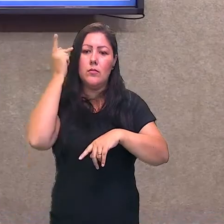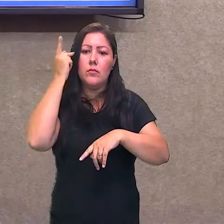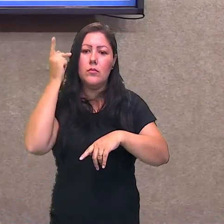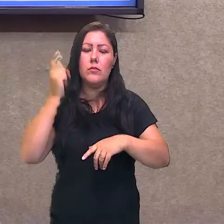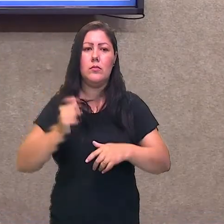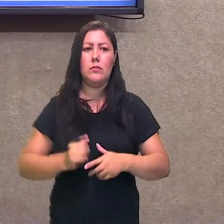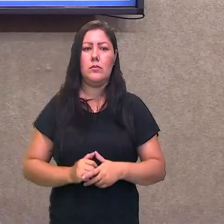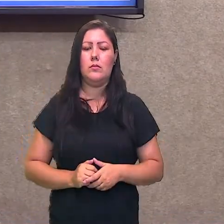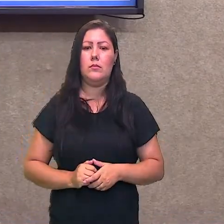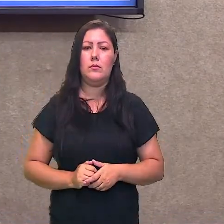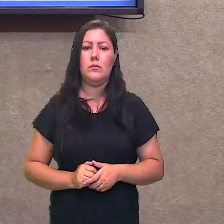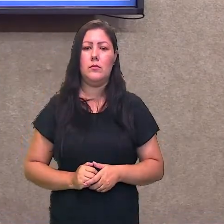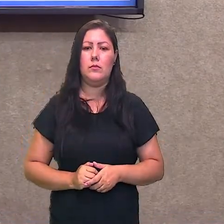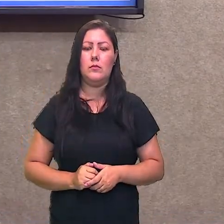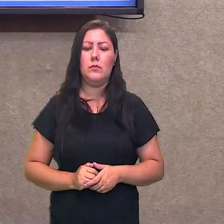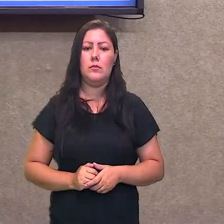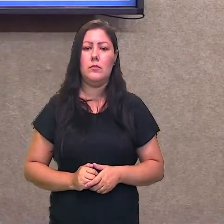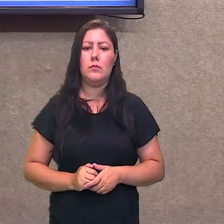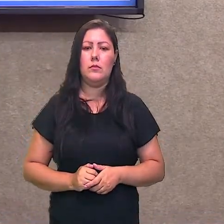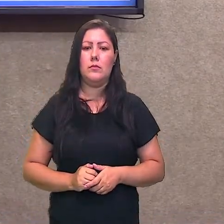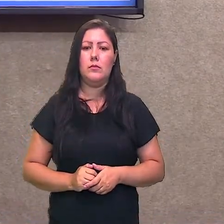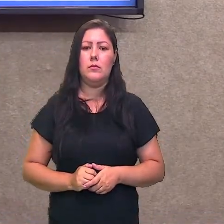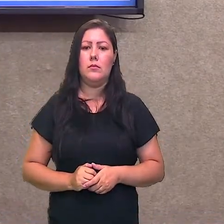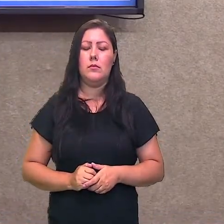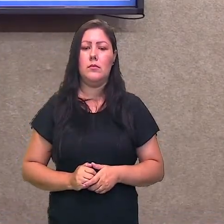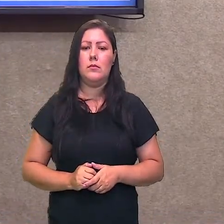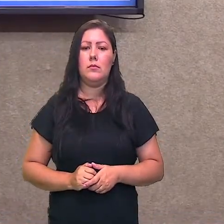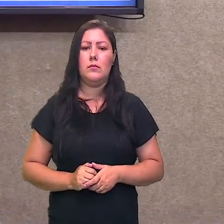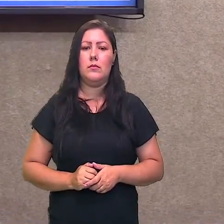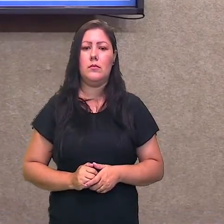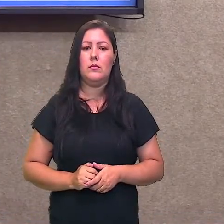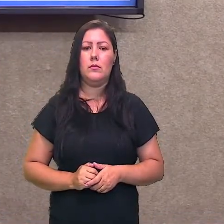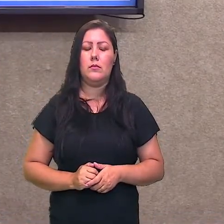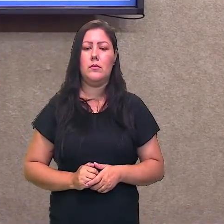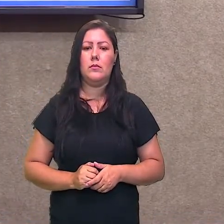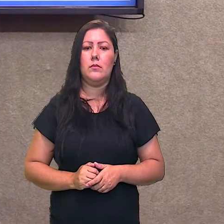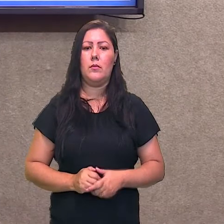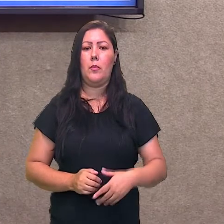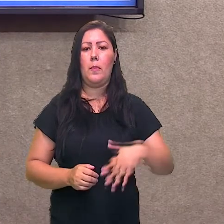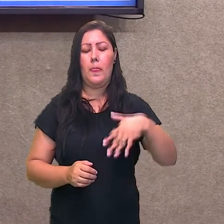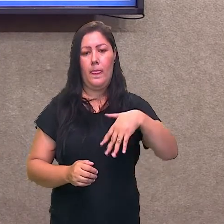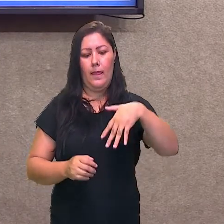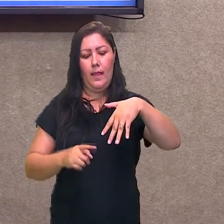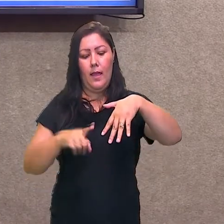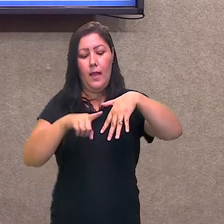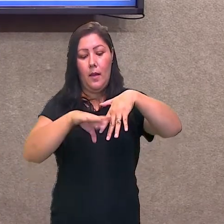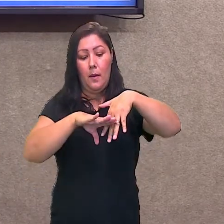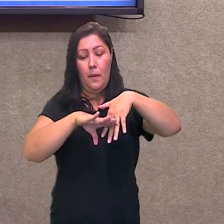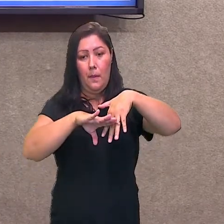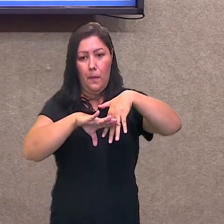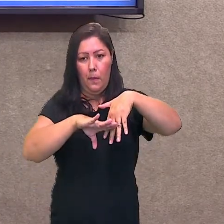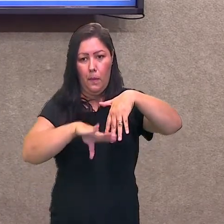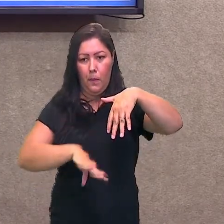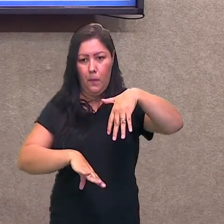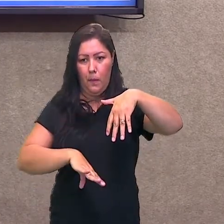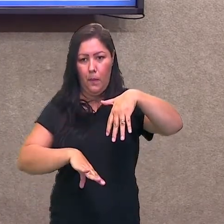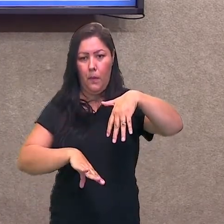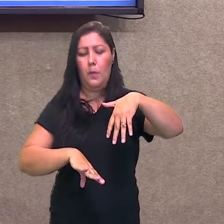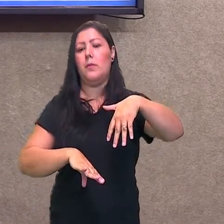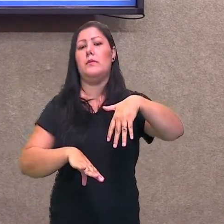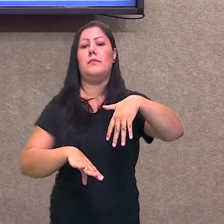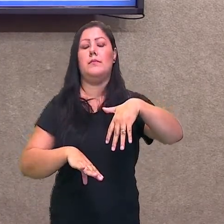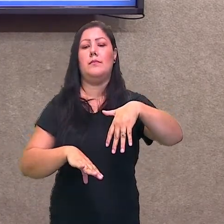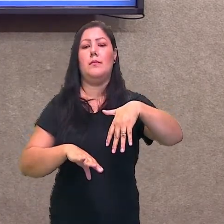do estado de São Paulo, ela pega o sul de São Paulo e toda a região sul.